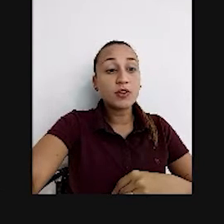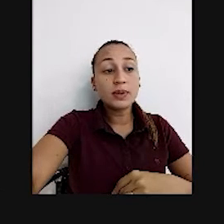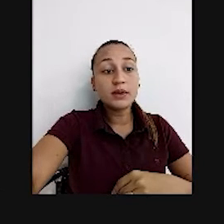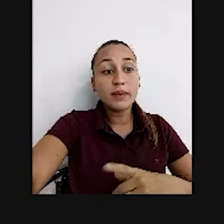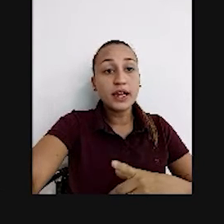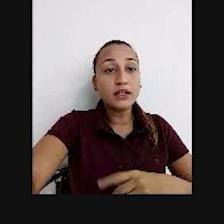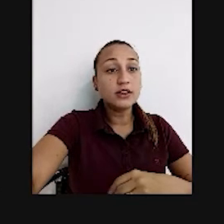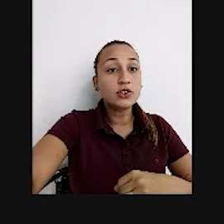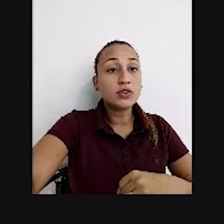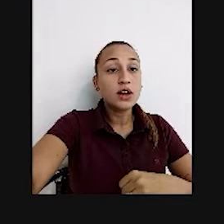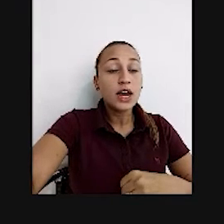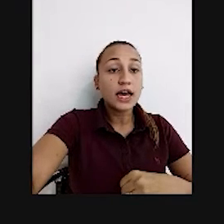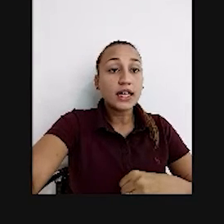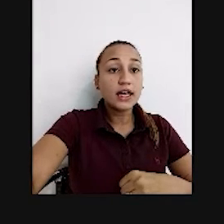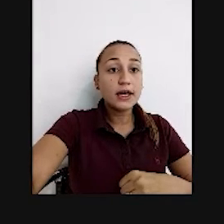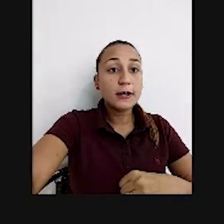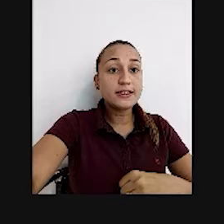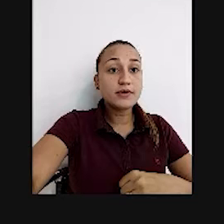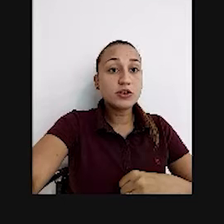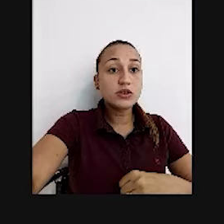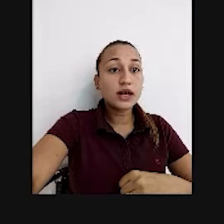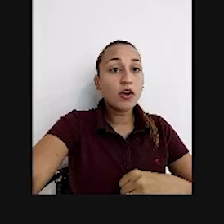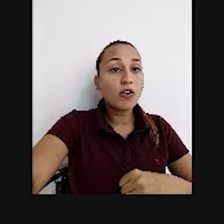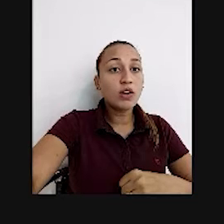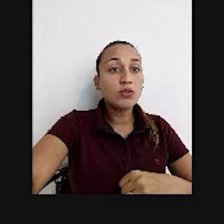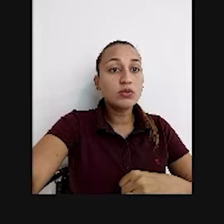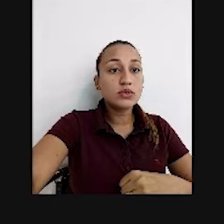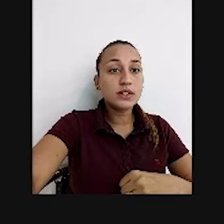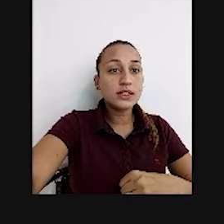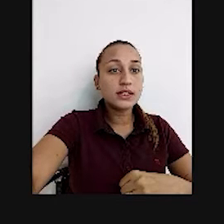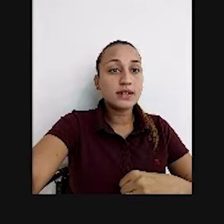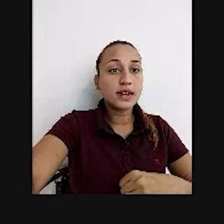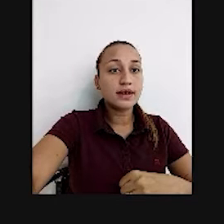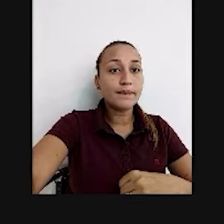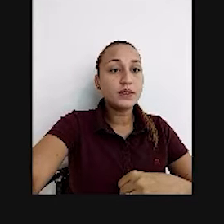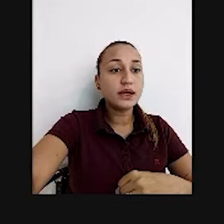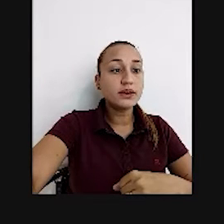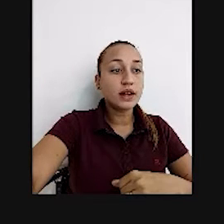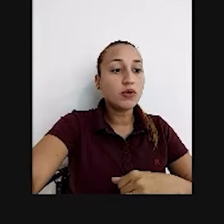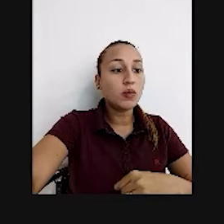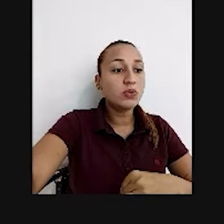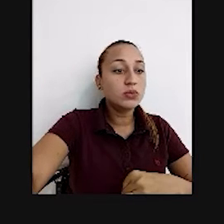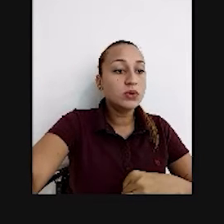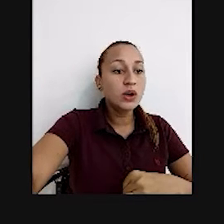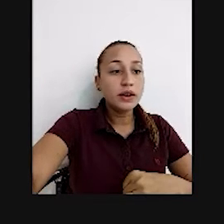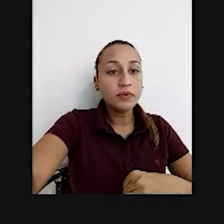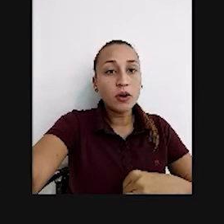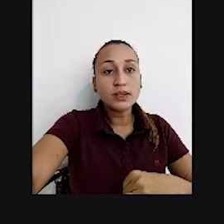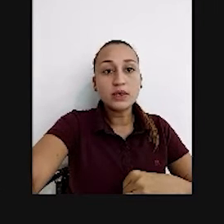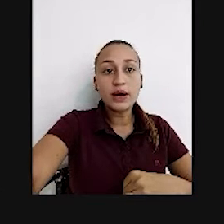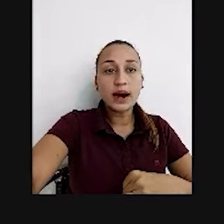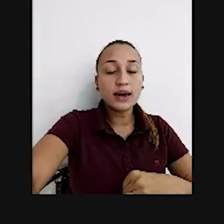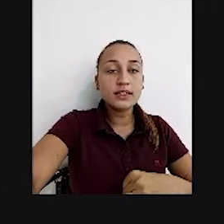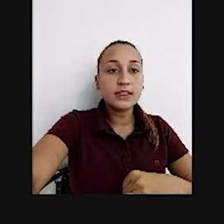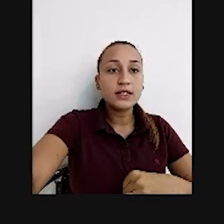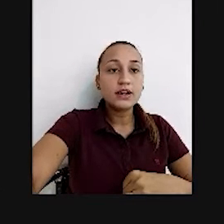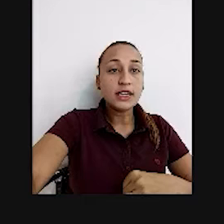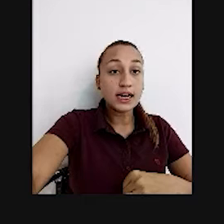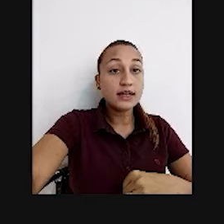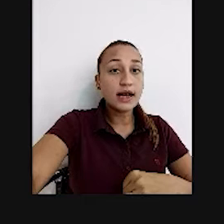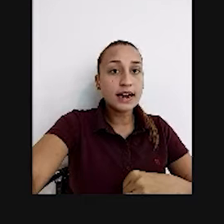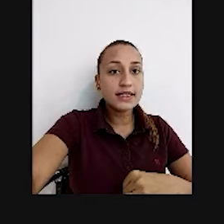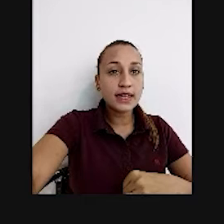da plataforma também, Anderson, é que se você colocar algum desses setups, né, entrar com alguma informação